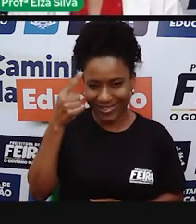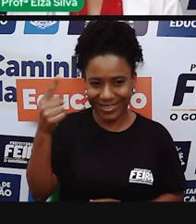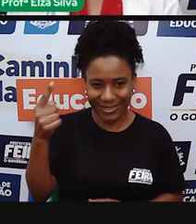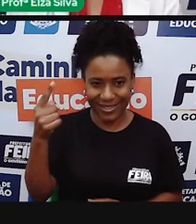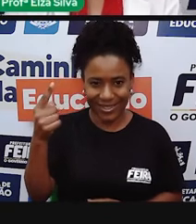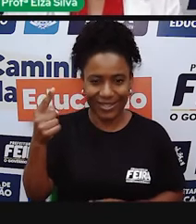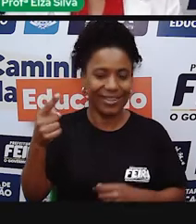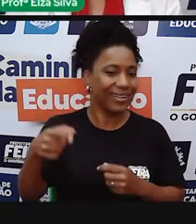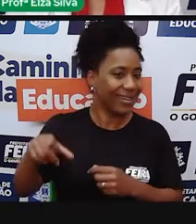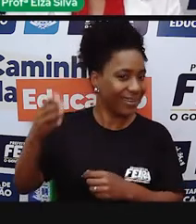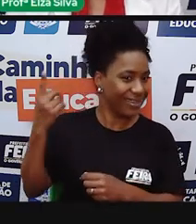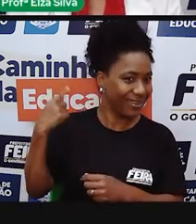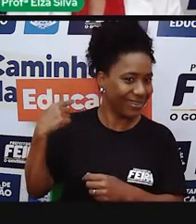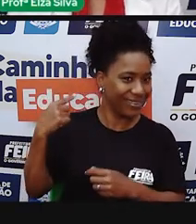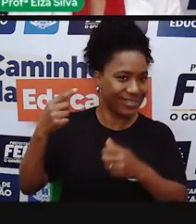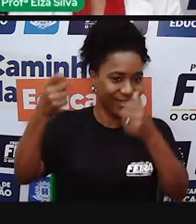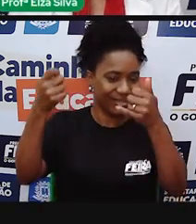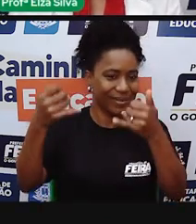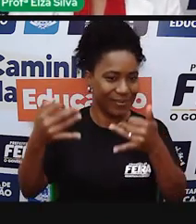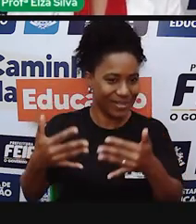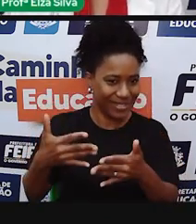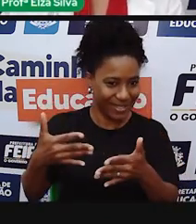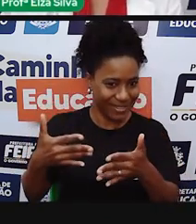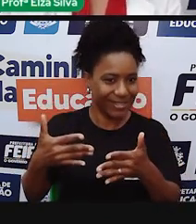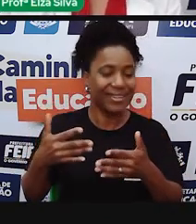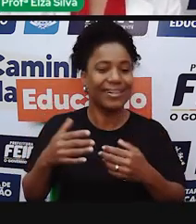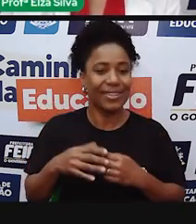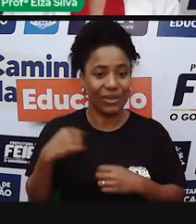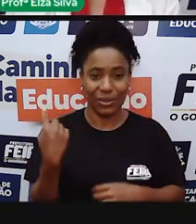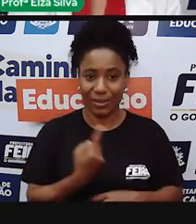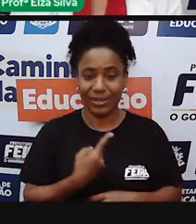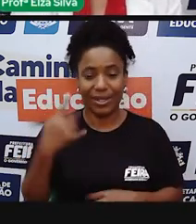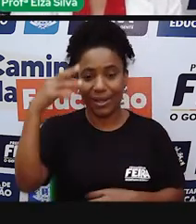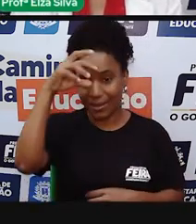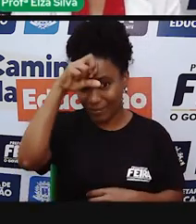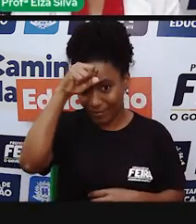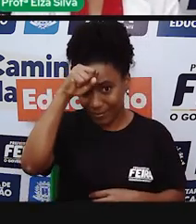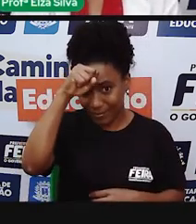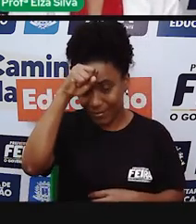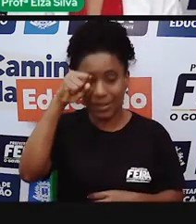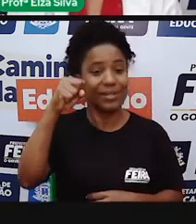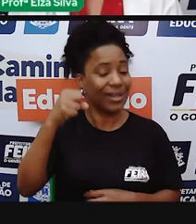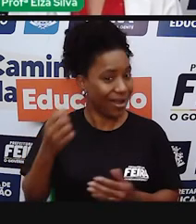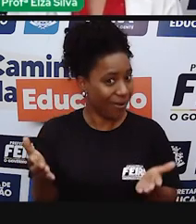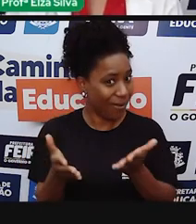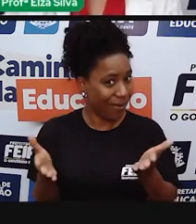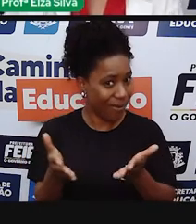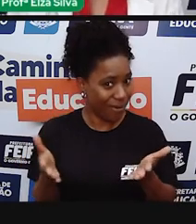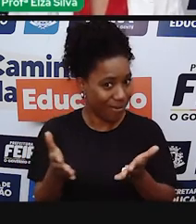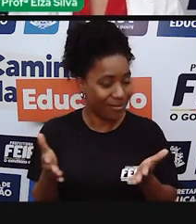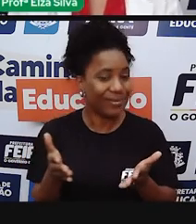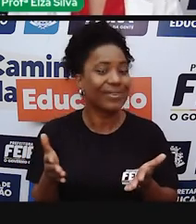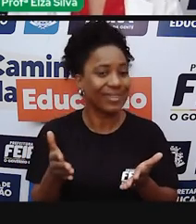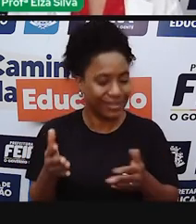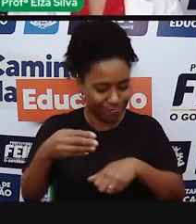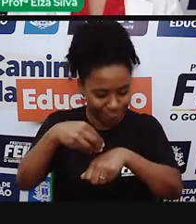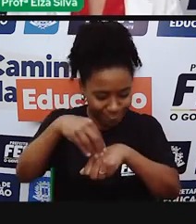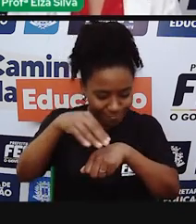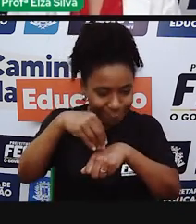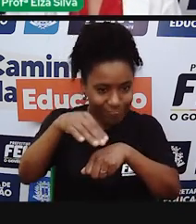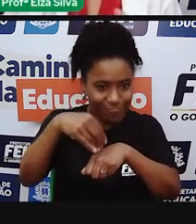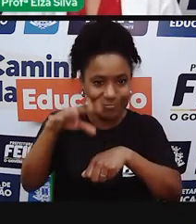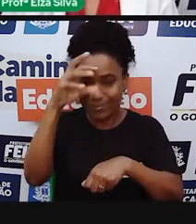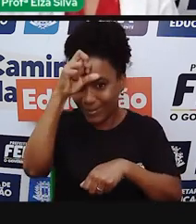eu disse para vocês que nós iremos, ou melhor, vamos aprender um pouco mais